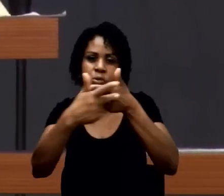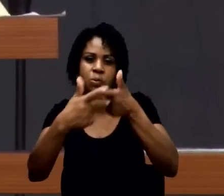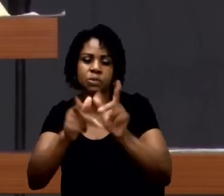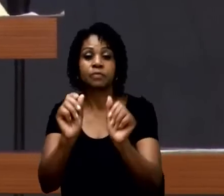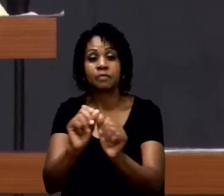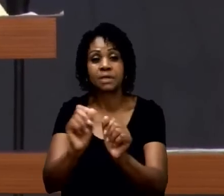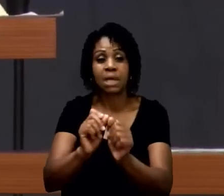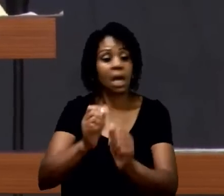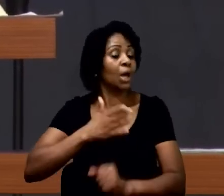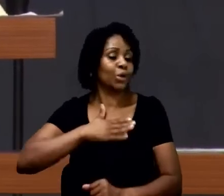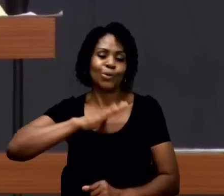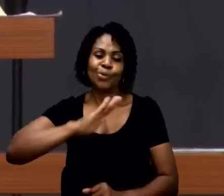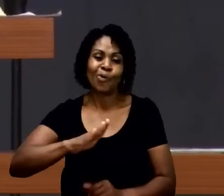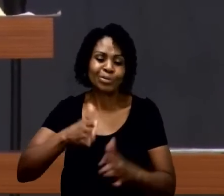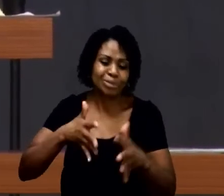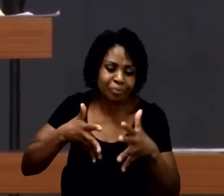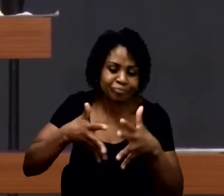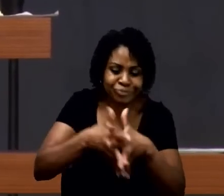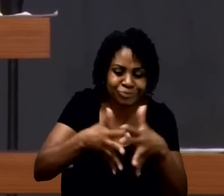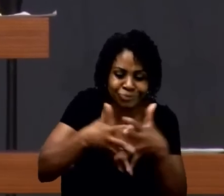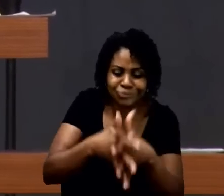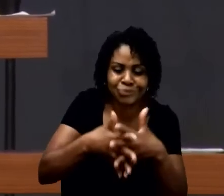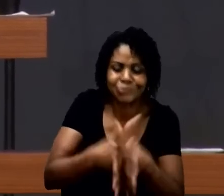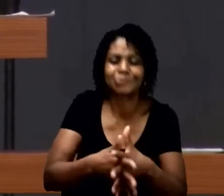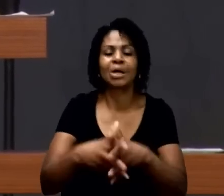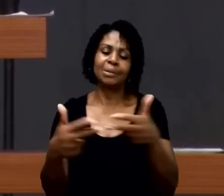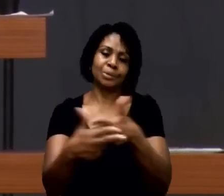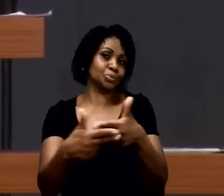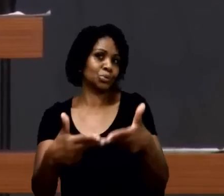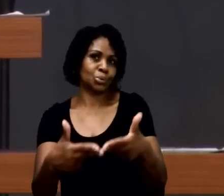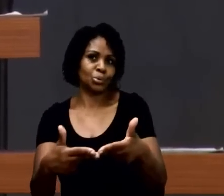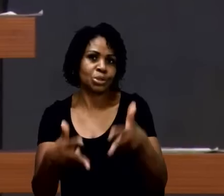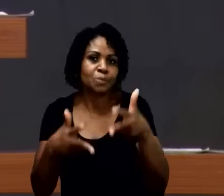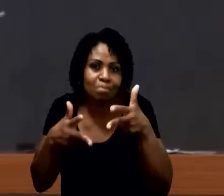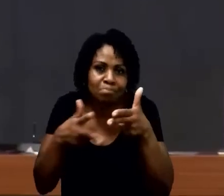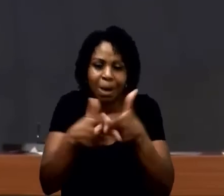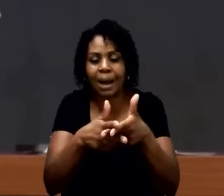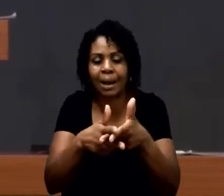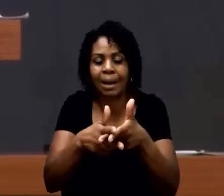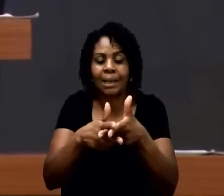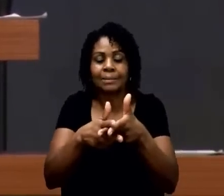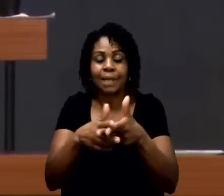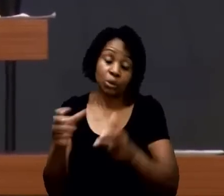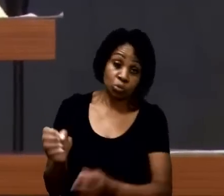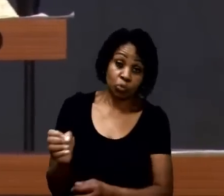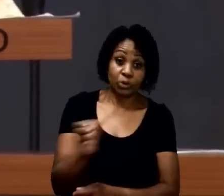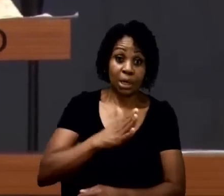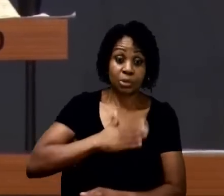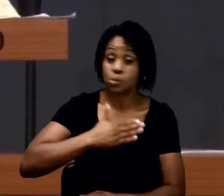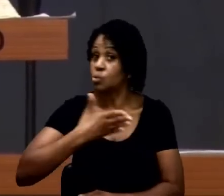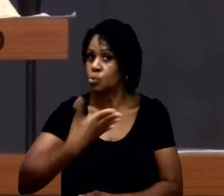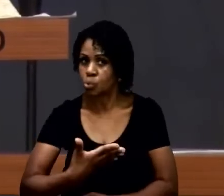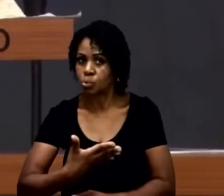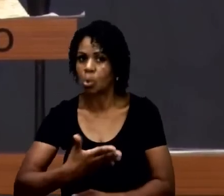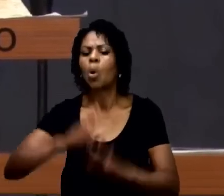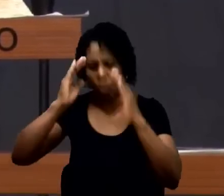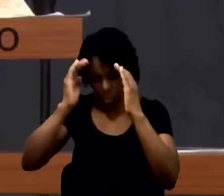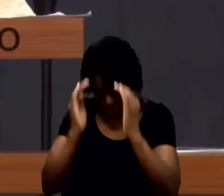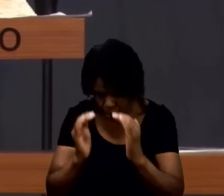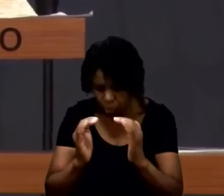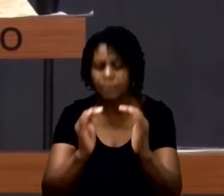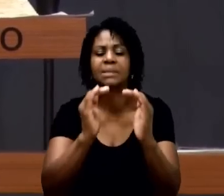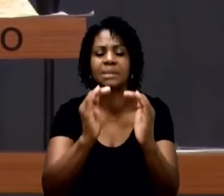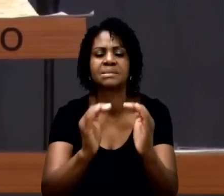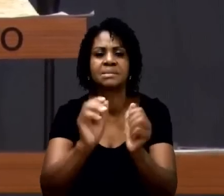e eu não gosto de interrupção na minha programação, eu não gosto do imprevisto, eu gosto de cumprir as